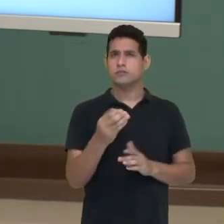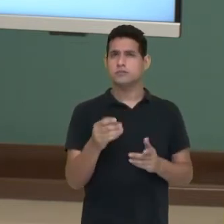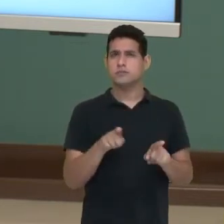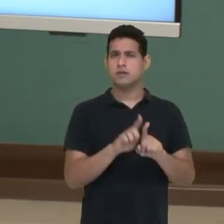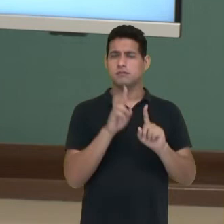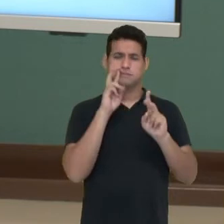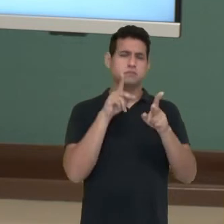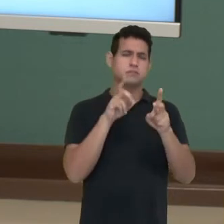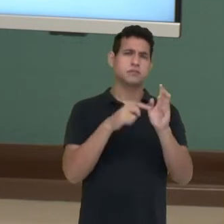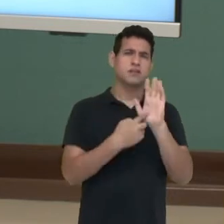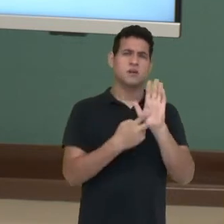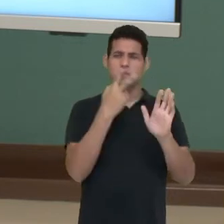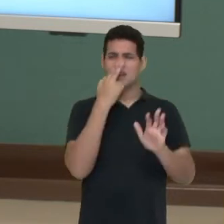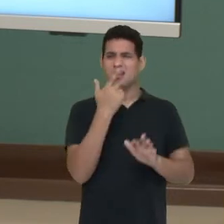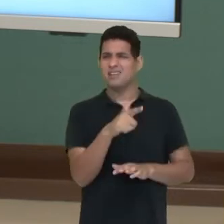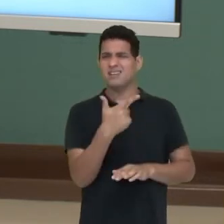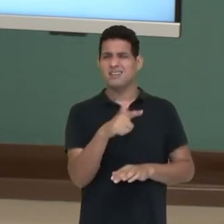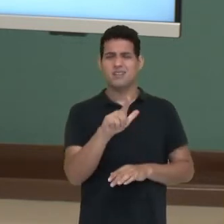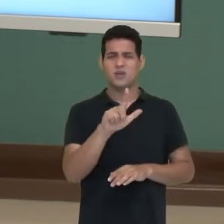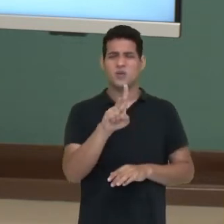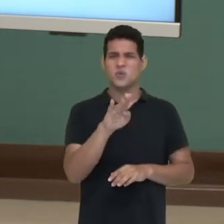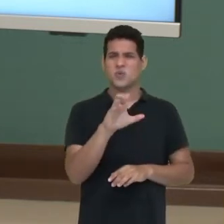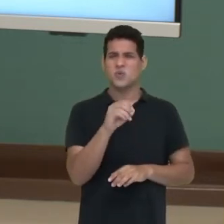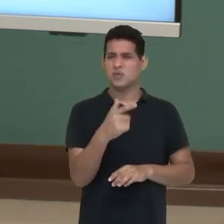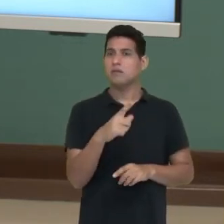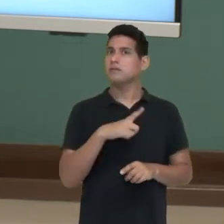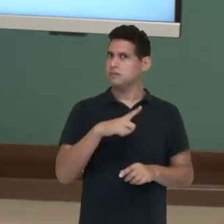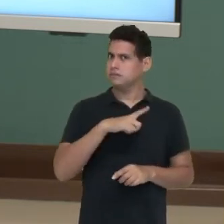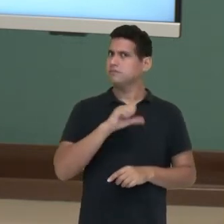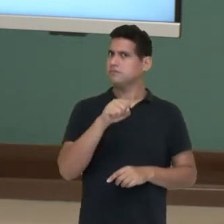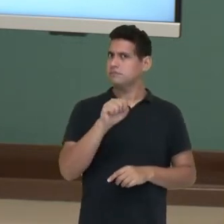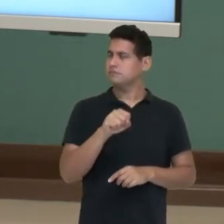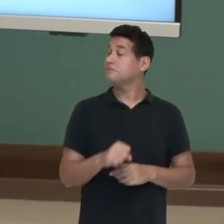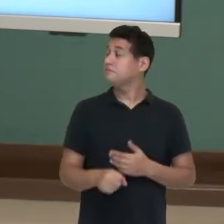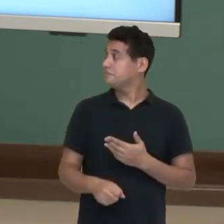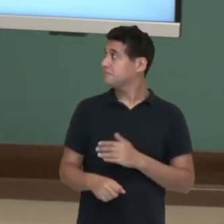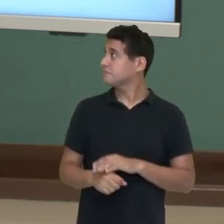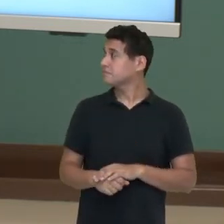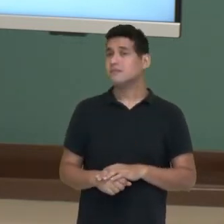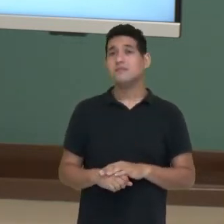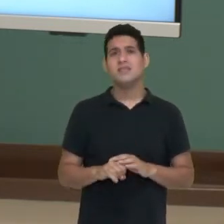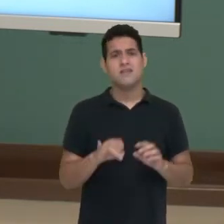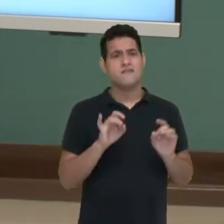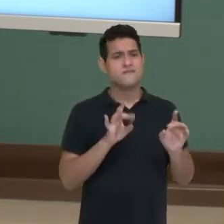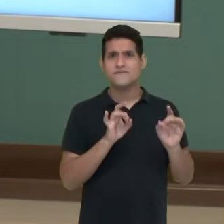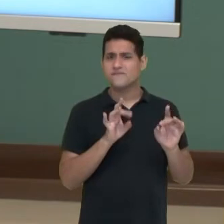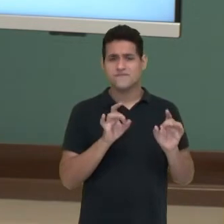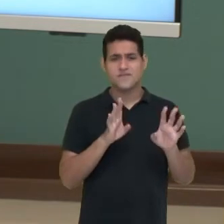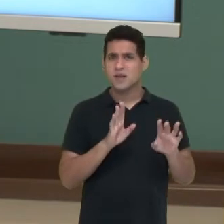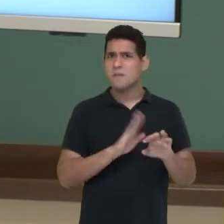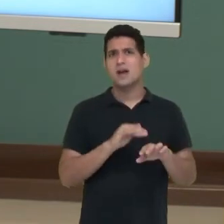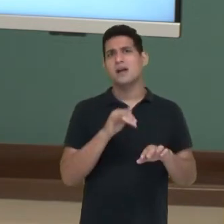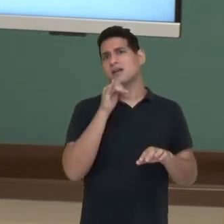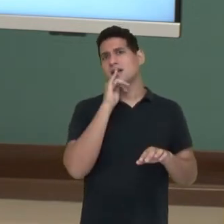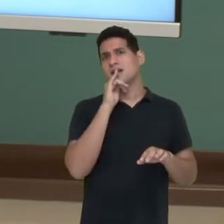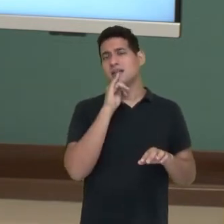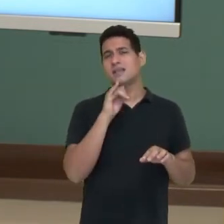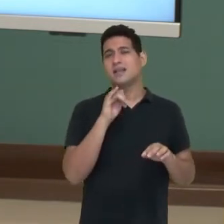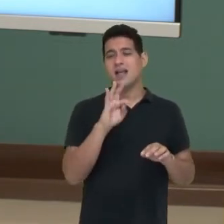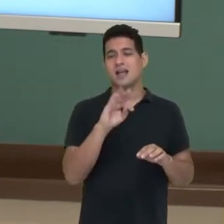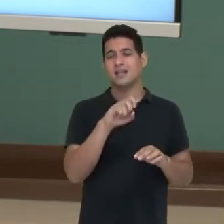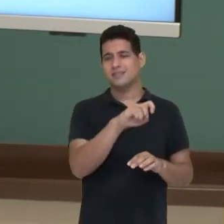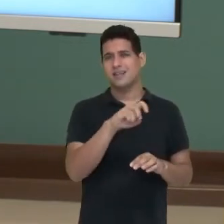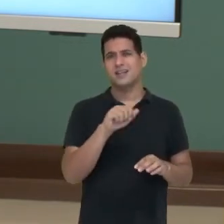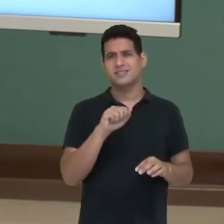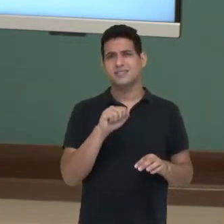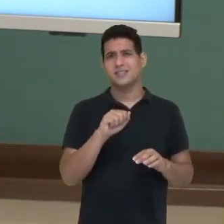olhando rápido parece que ele não tem lucro aqui. Não, ele tem sim, né? Se ele vender mais do que a sobretaxa,